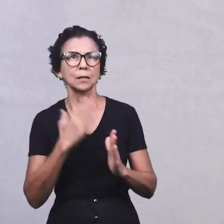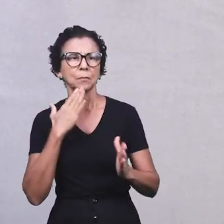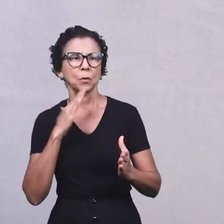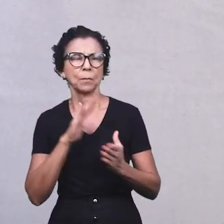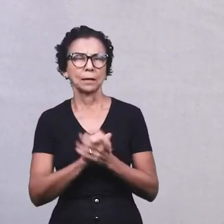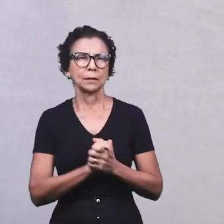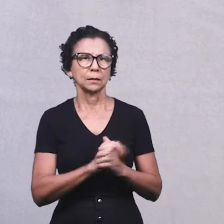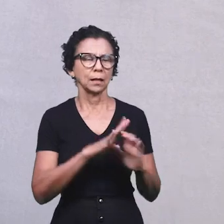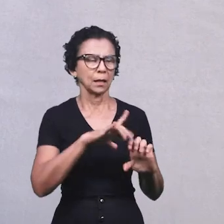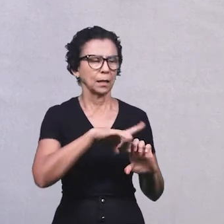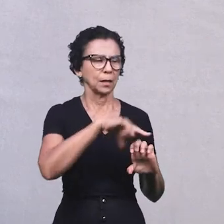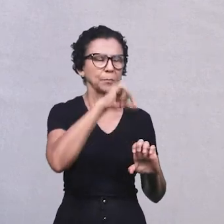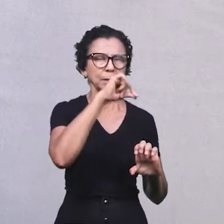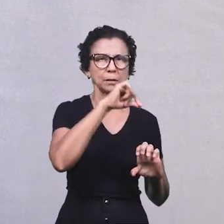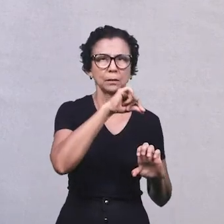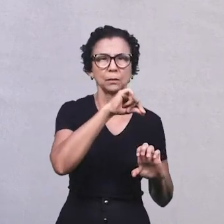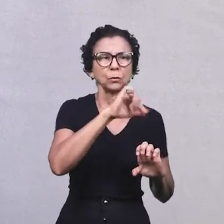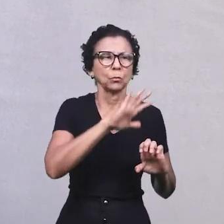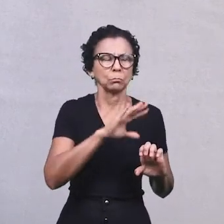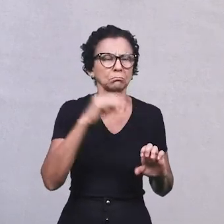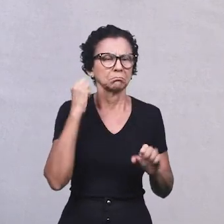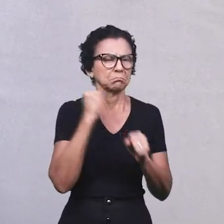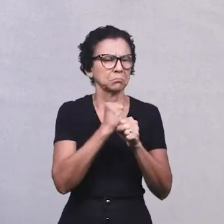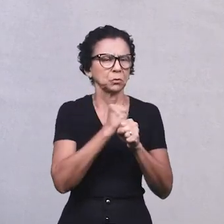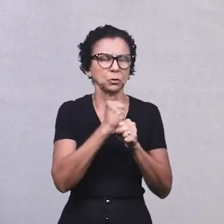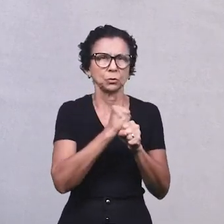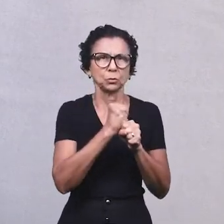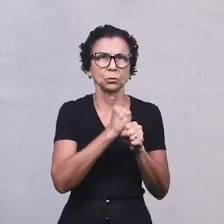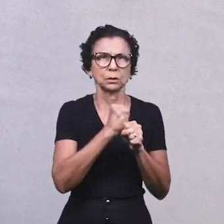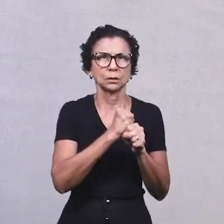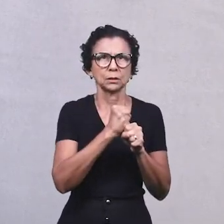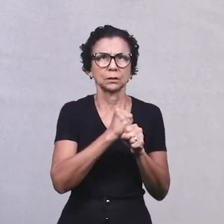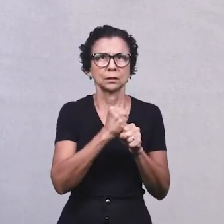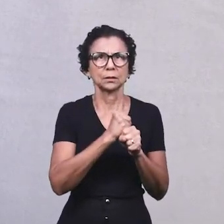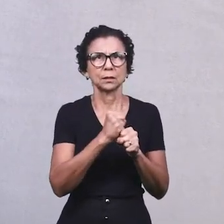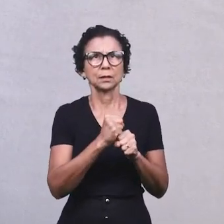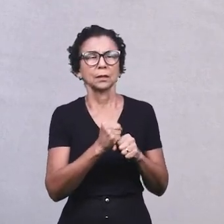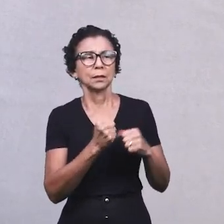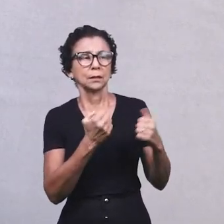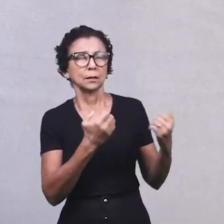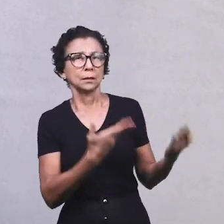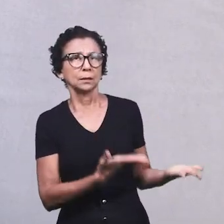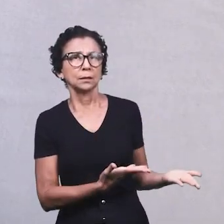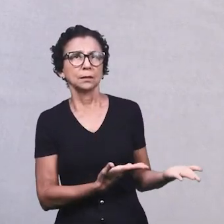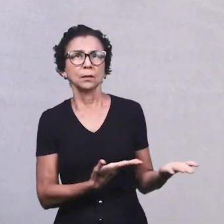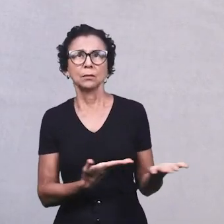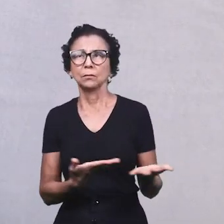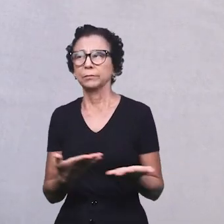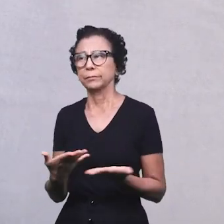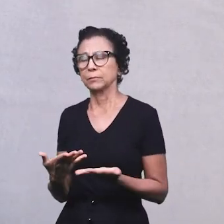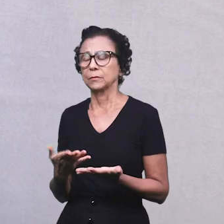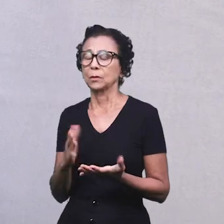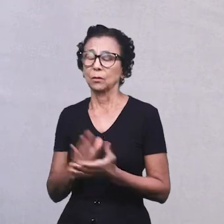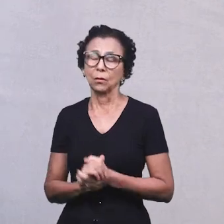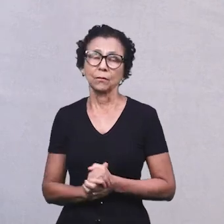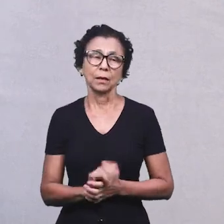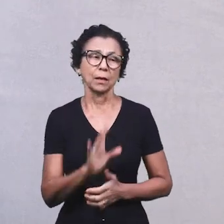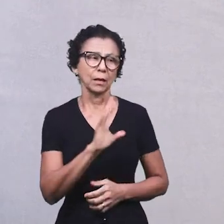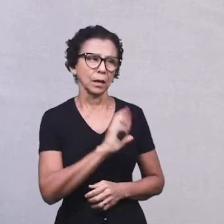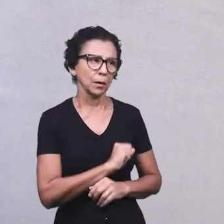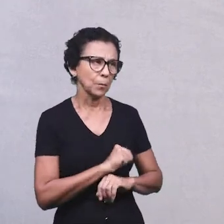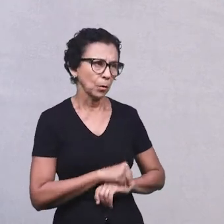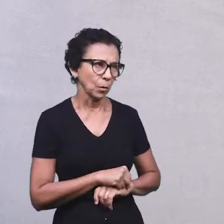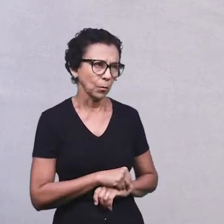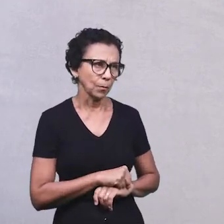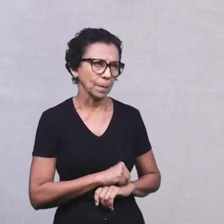há muitos anos, e aí, assim, como começou em casa, aí um orienta uma coisa, o outro orienta... E ele sempre falava assim,